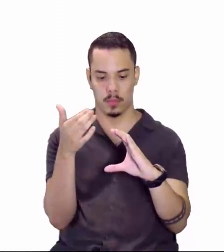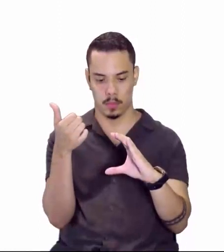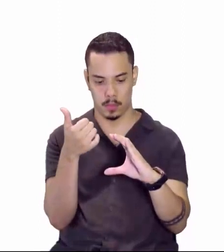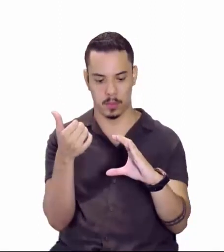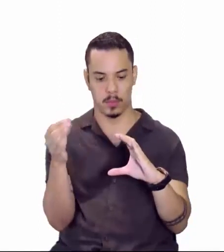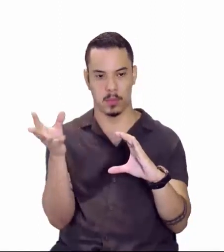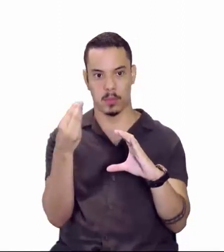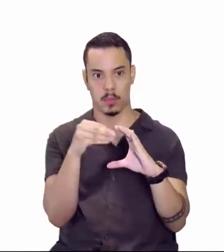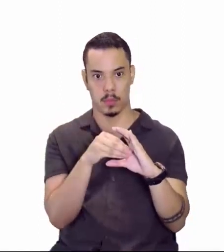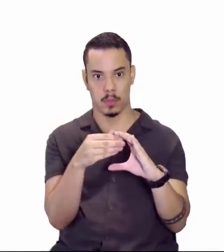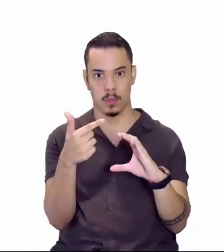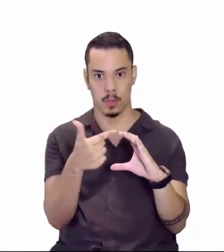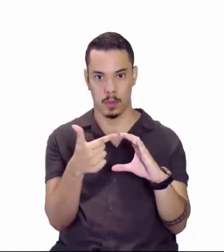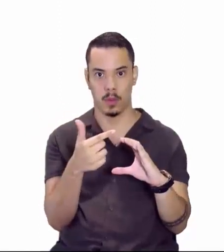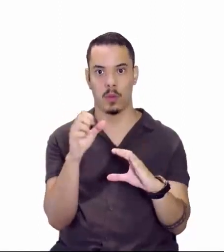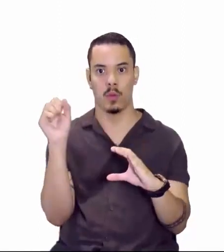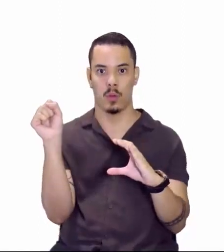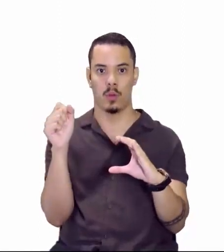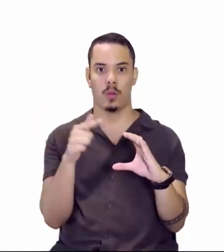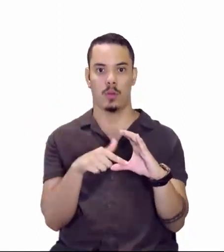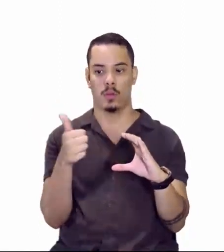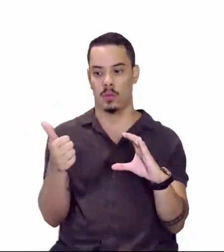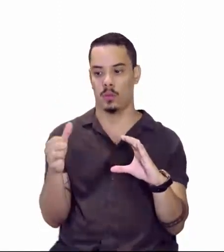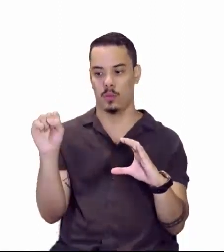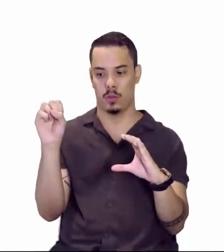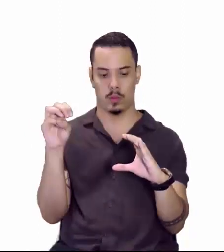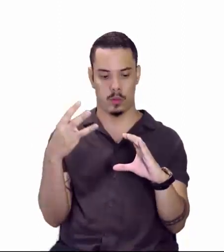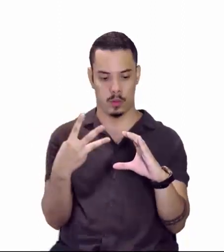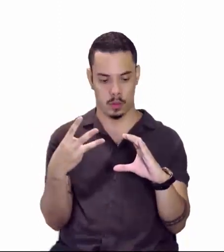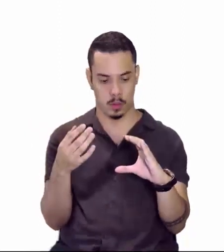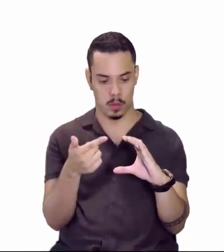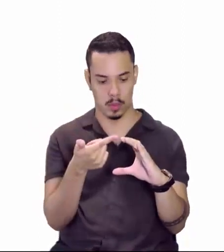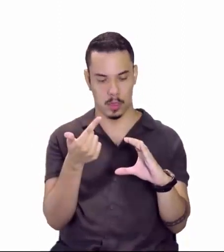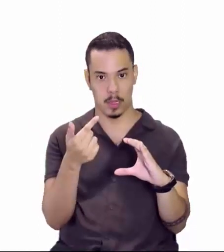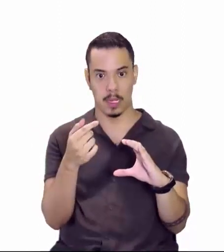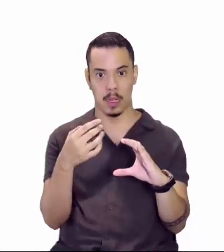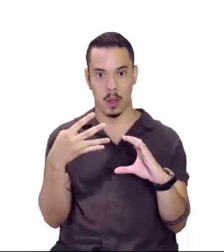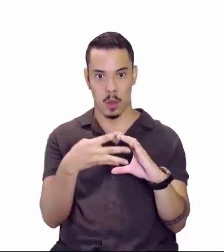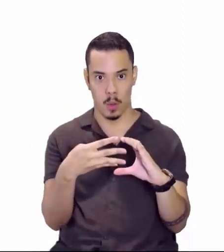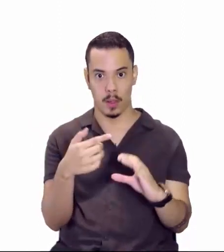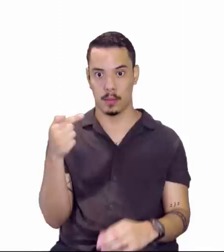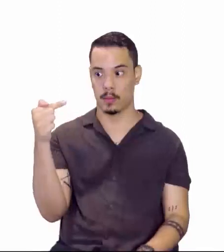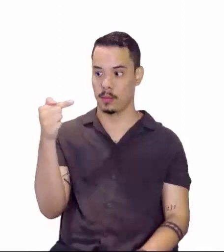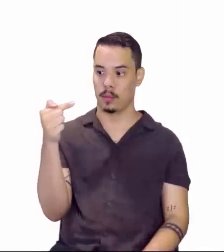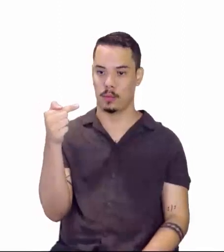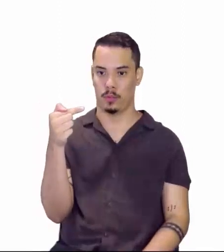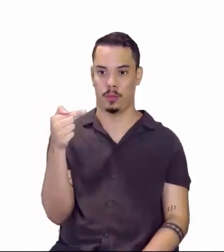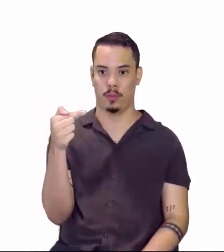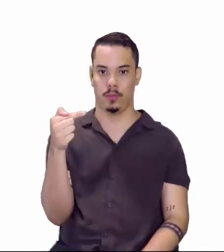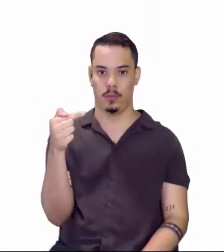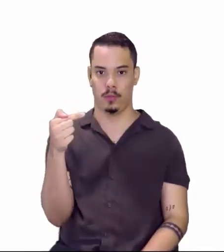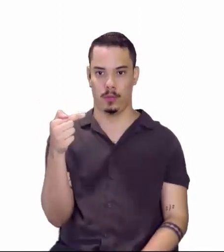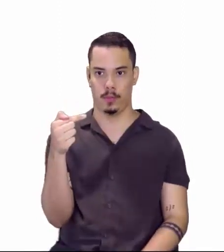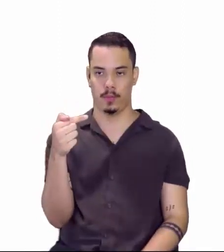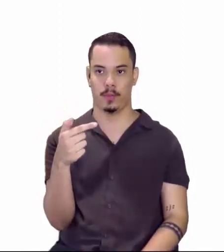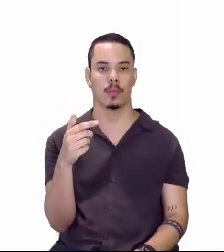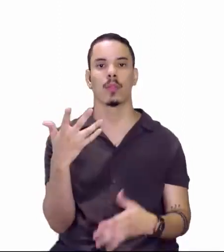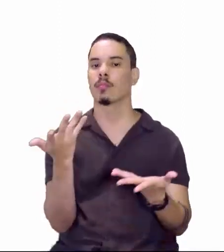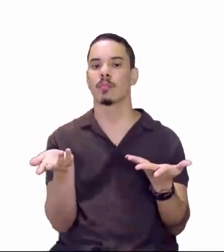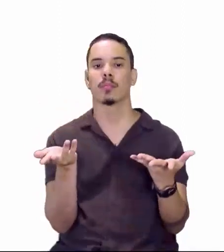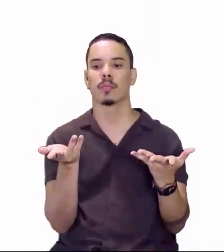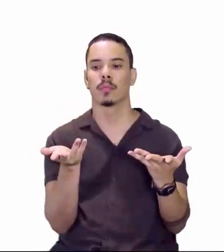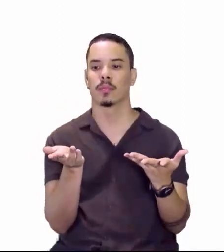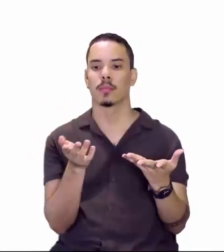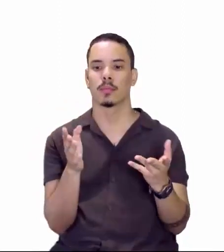na segunda, 18 na terceira e 7 na quarta, como sendo sua última camada. Daí, quanto